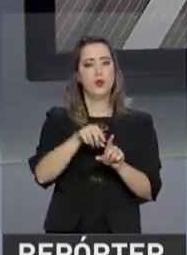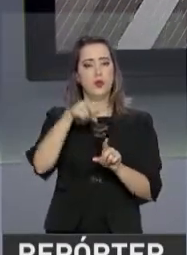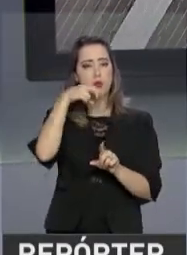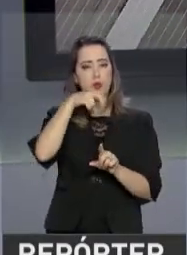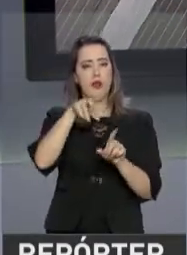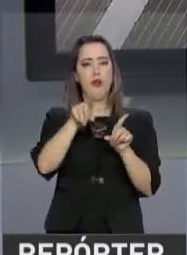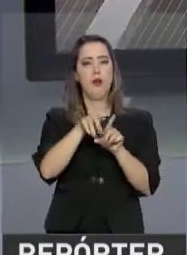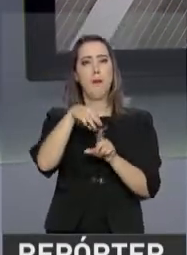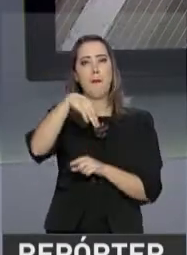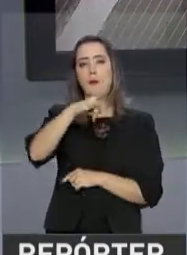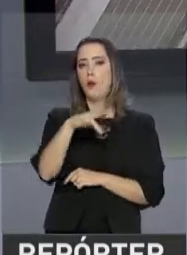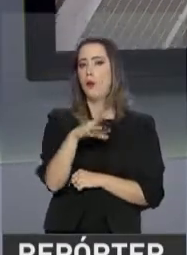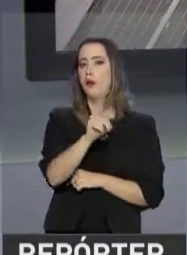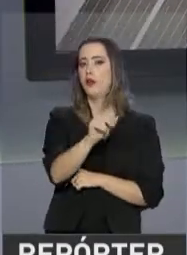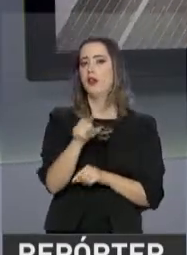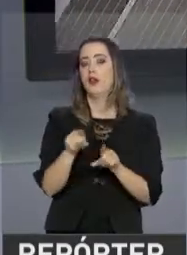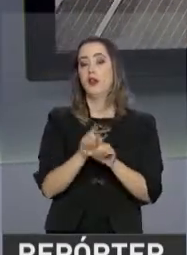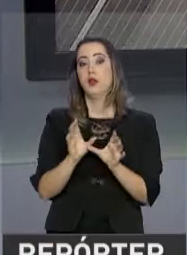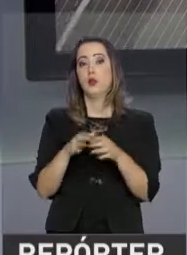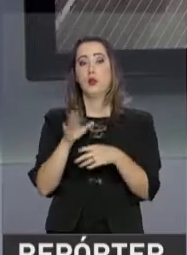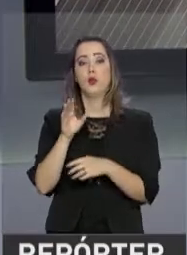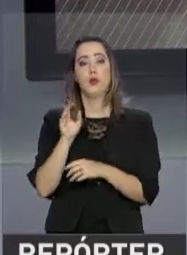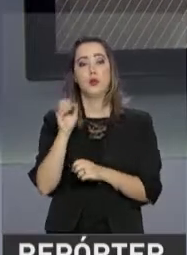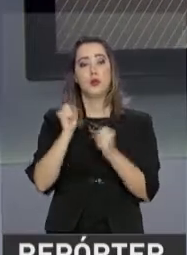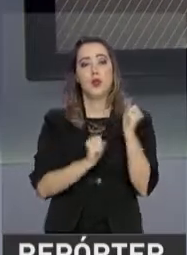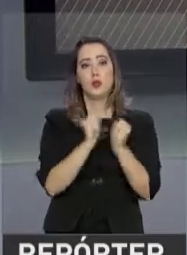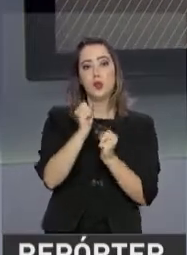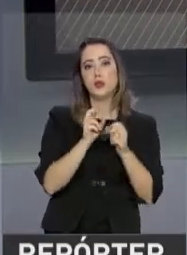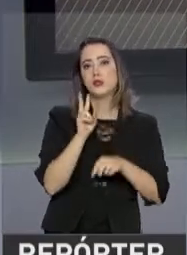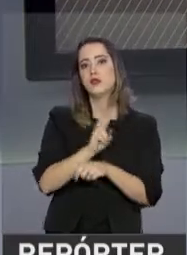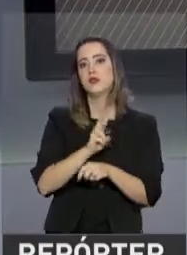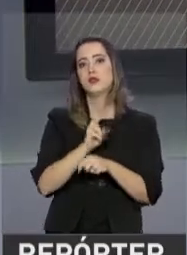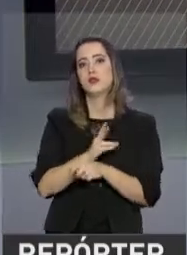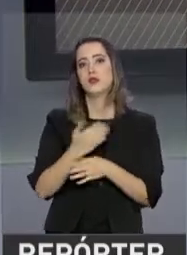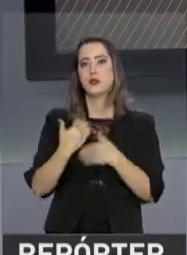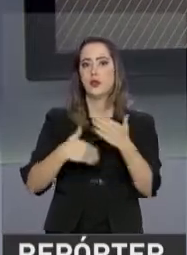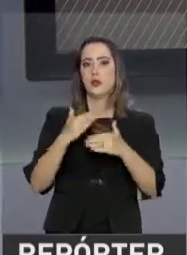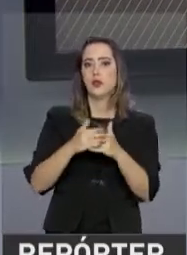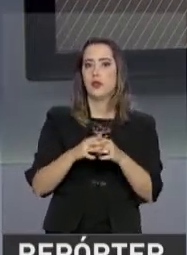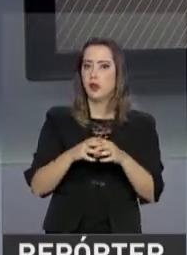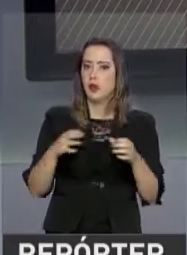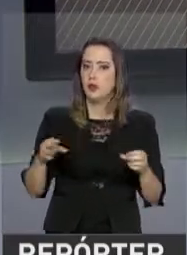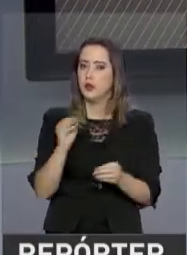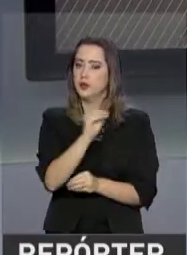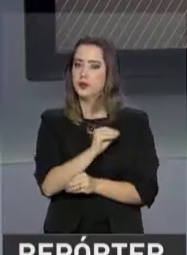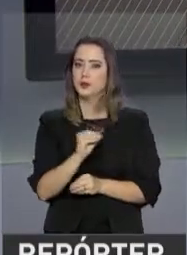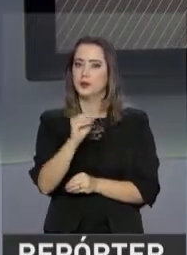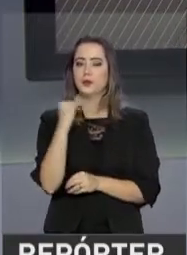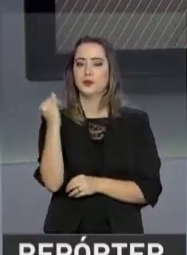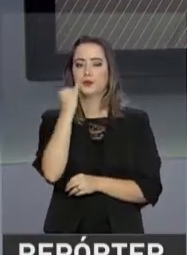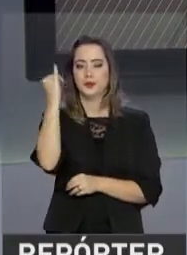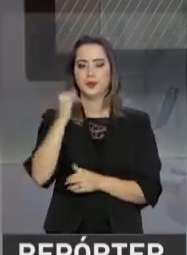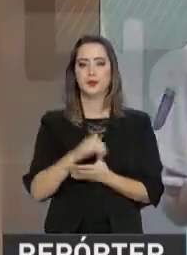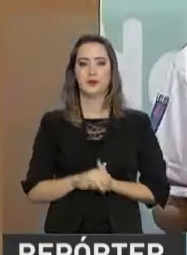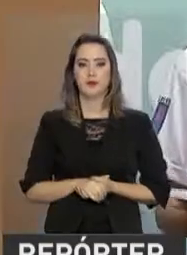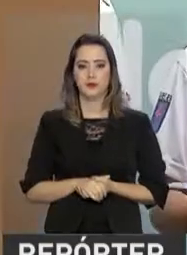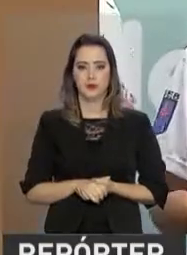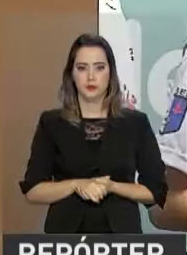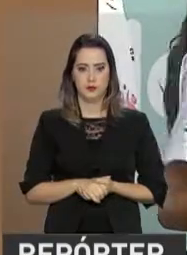o gibi deve ampliar o conhecimento de crianças e jovens sobre a importância do setor para o país